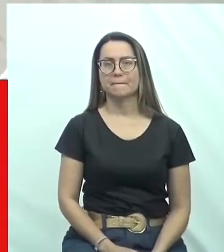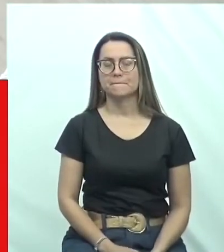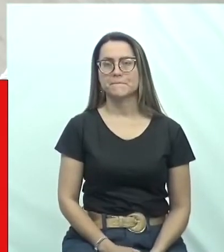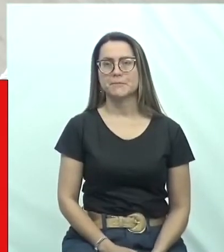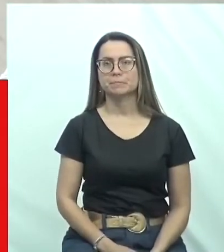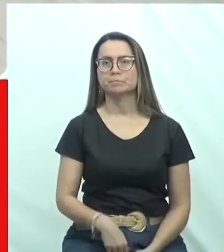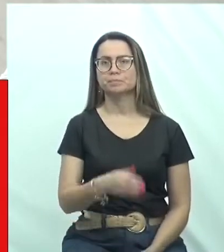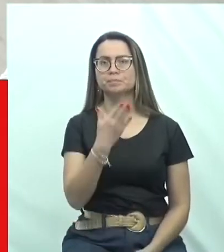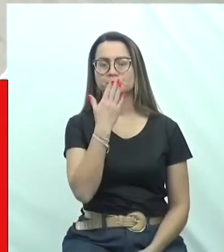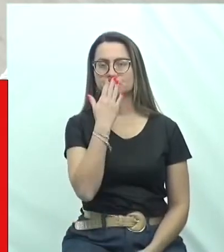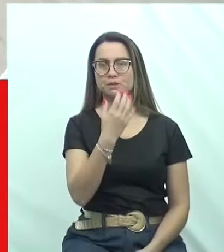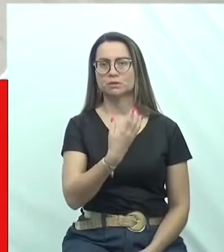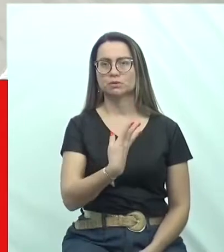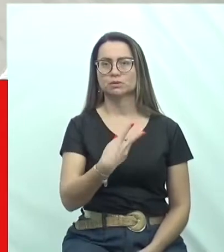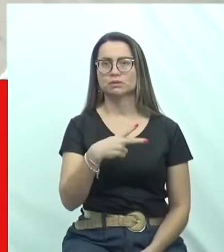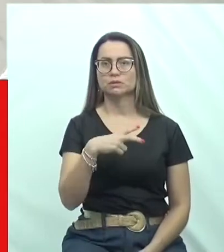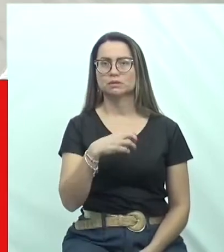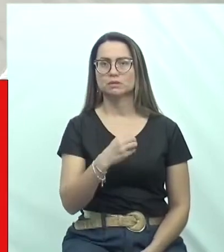Requerimento